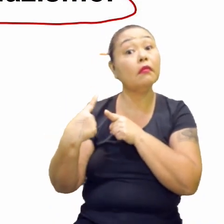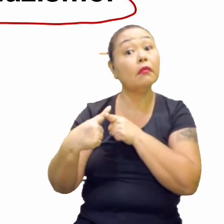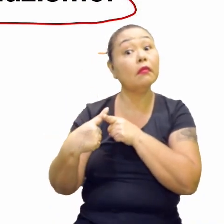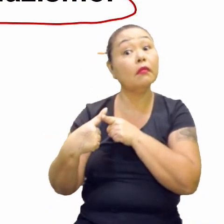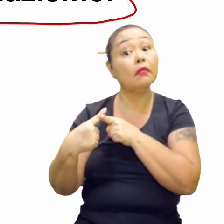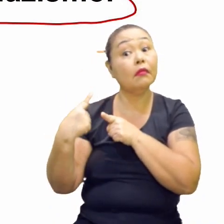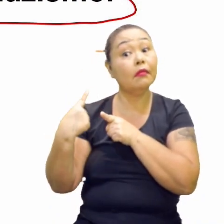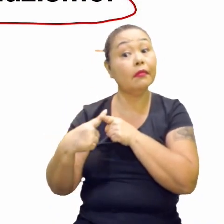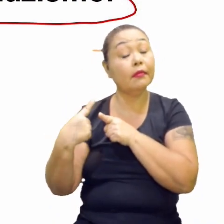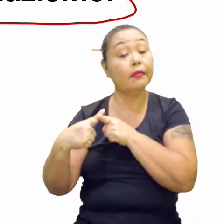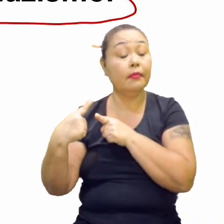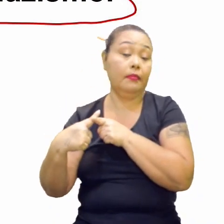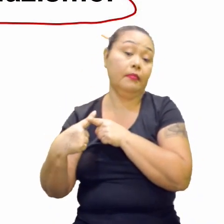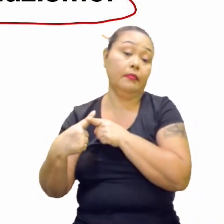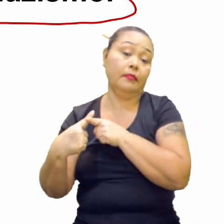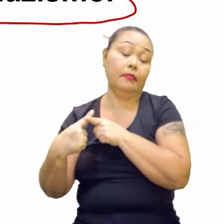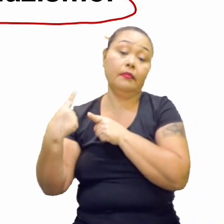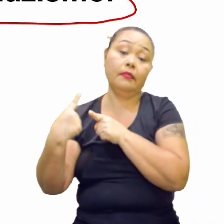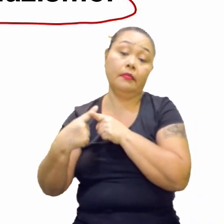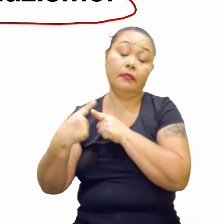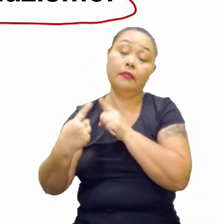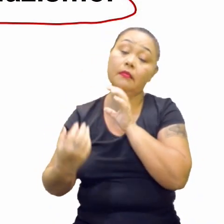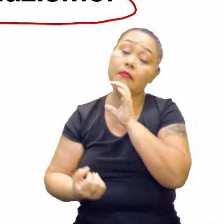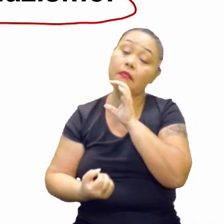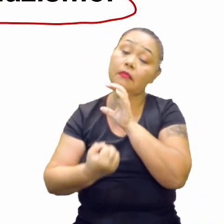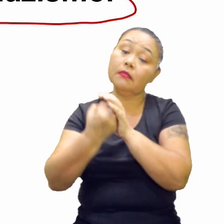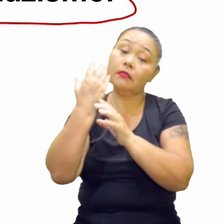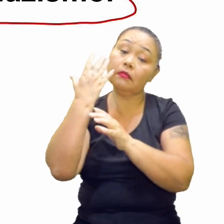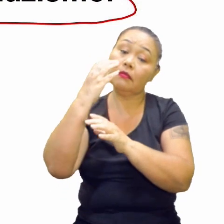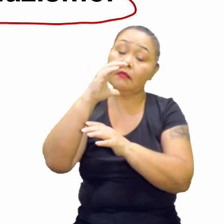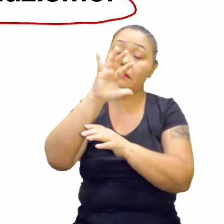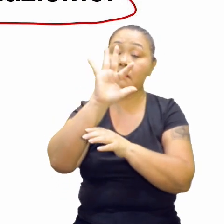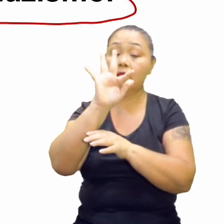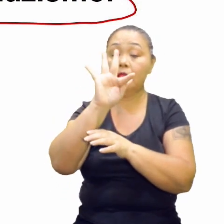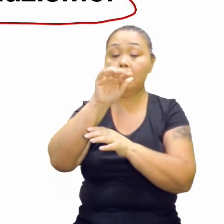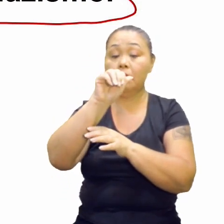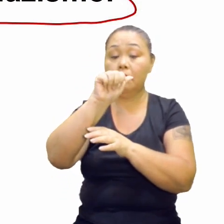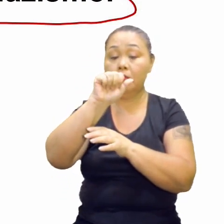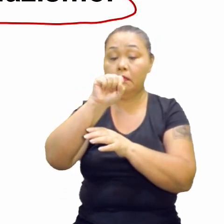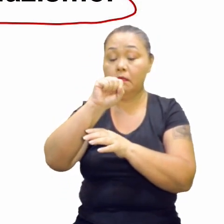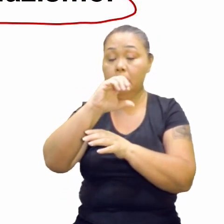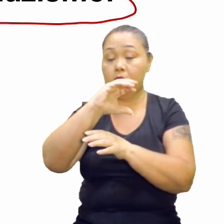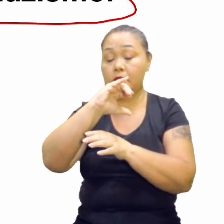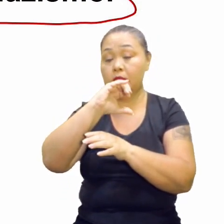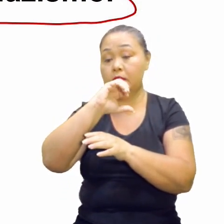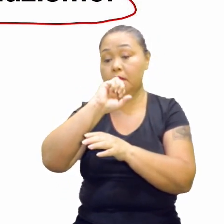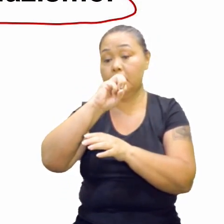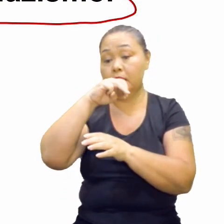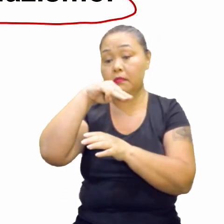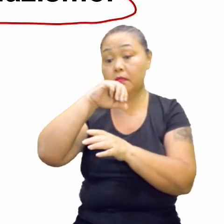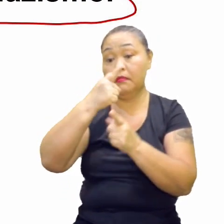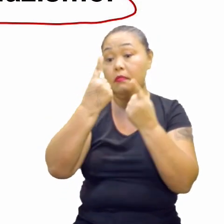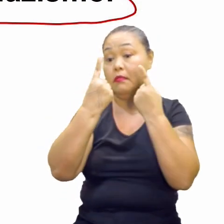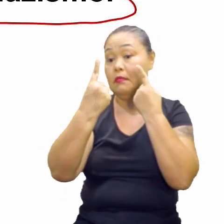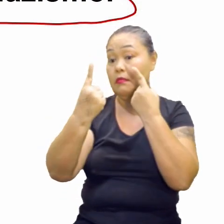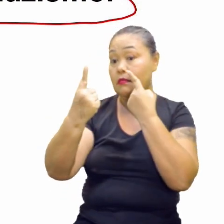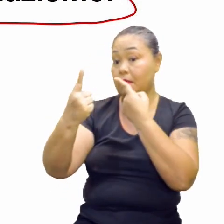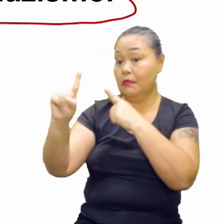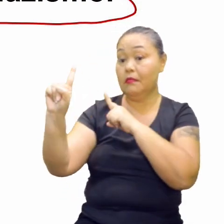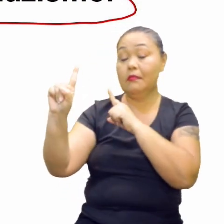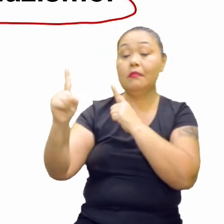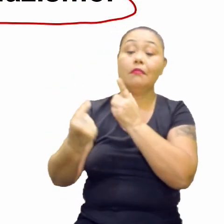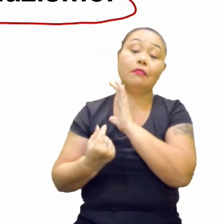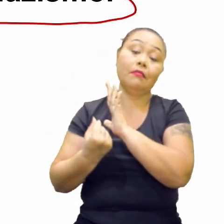Porque quando surge o fascismo e o nazismo, vai ser contra o capitalismo. Tá vendo